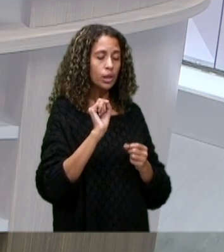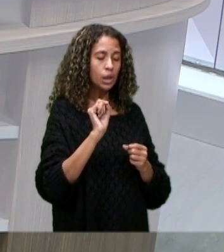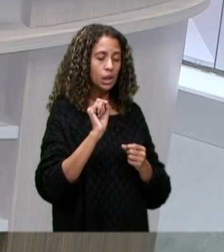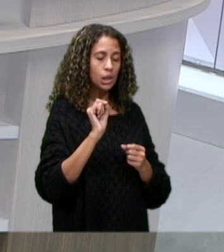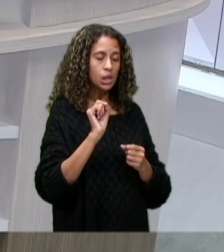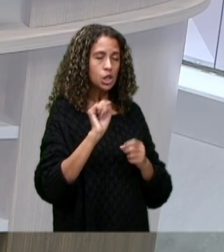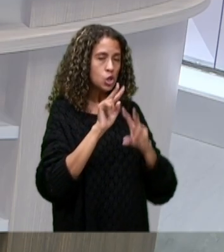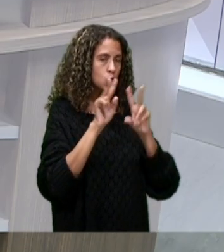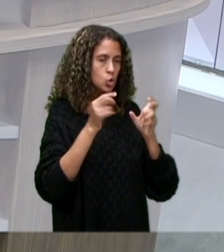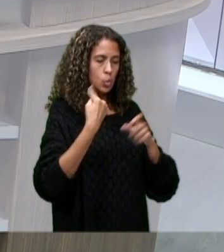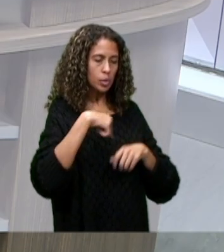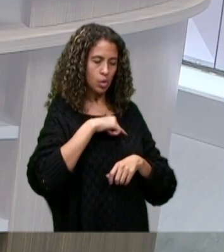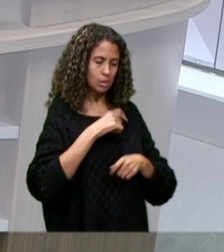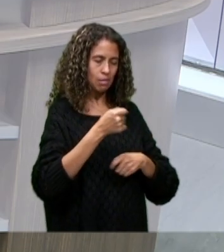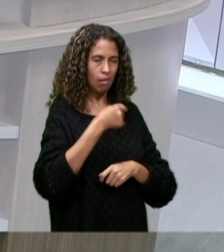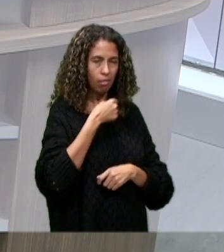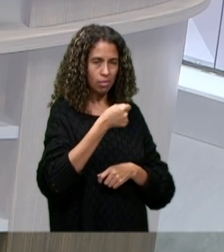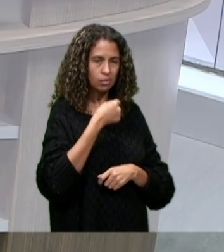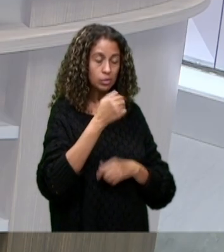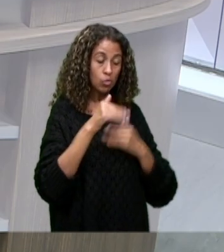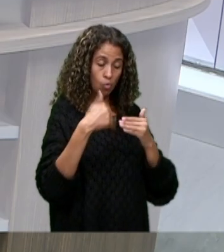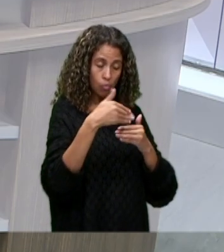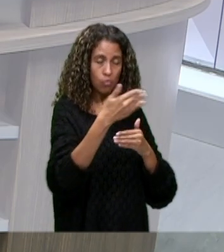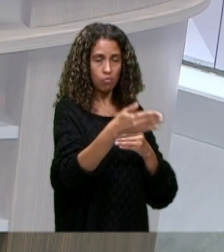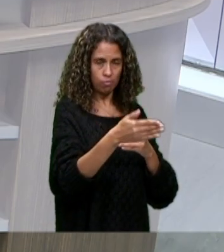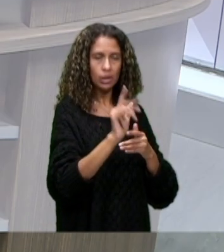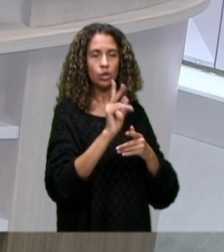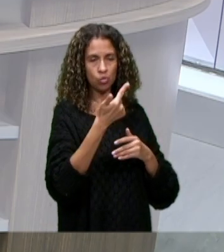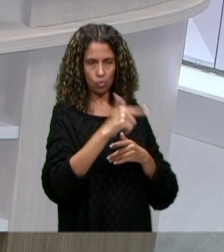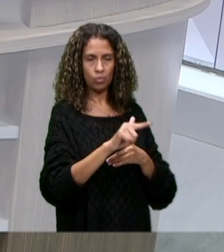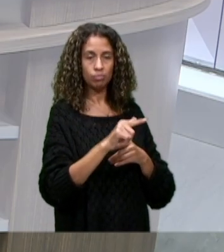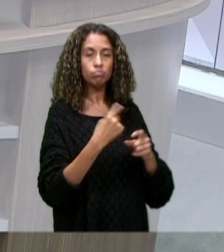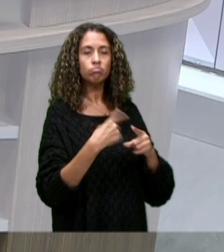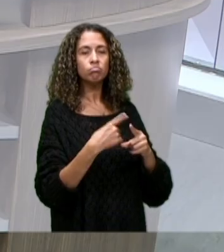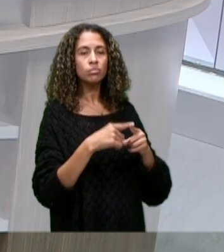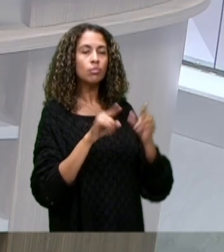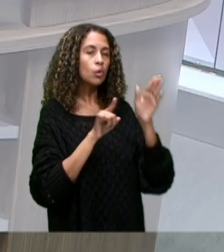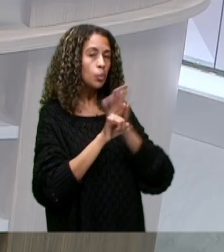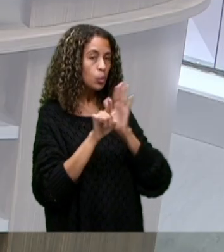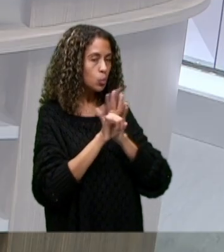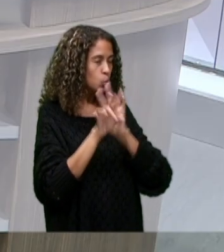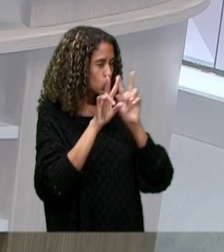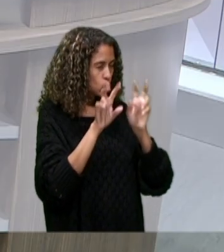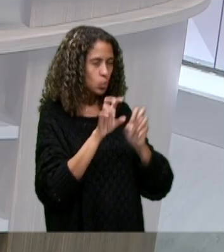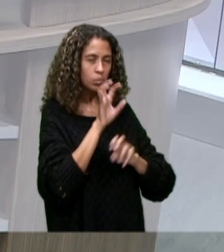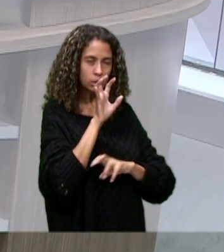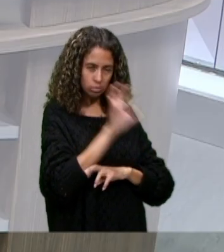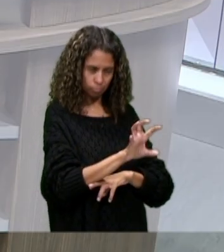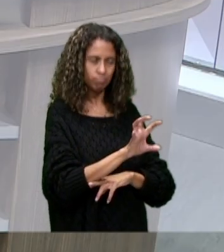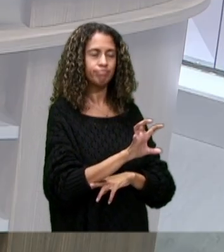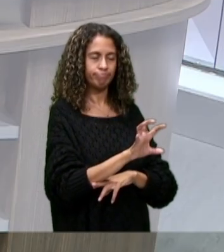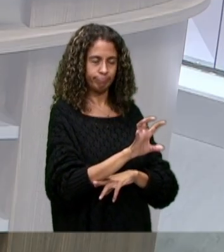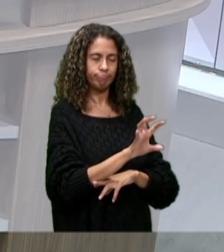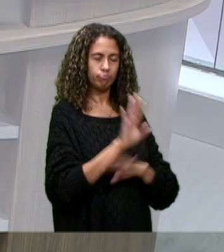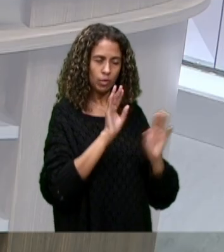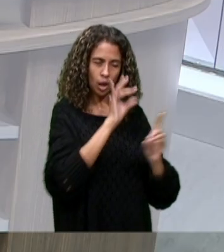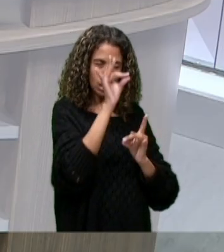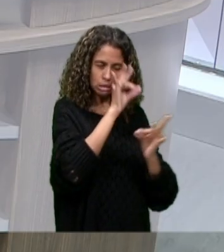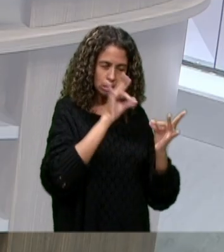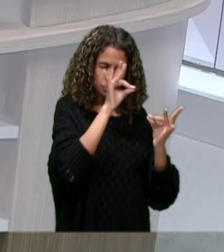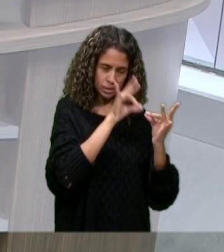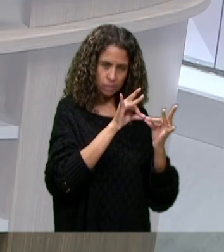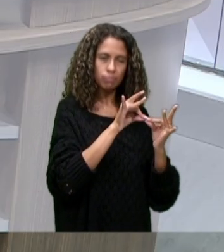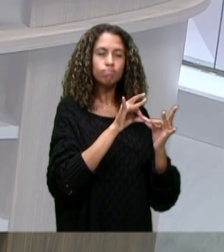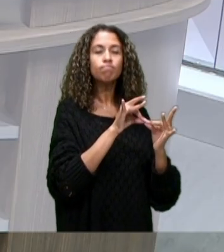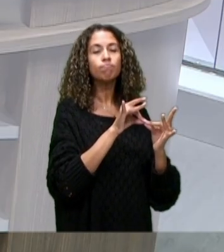da nossa entrevista mais para frente, porque eu até tenho perguntas específicas a respeito disso, né? Mas